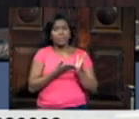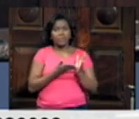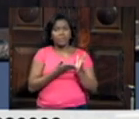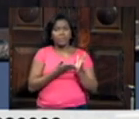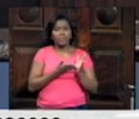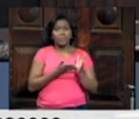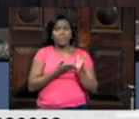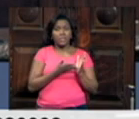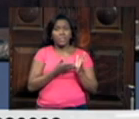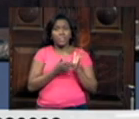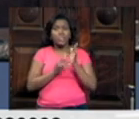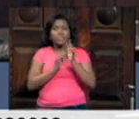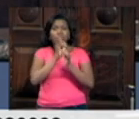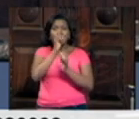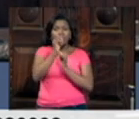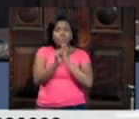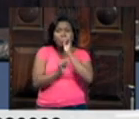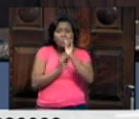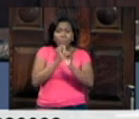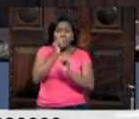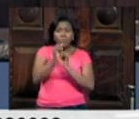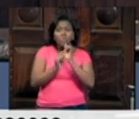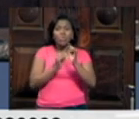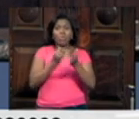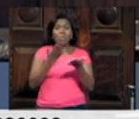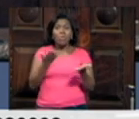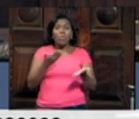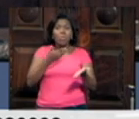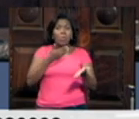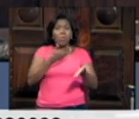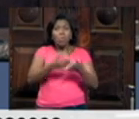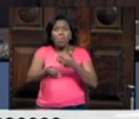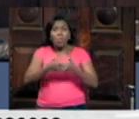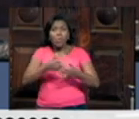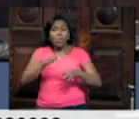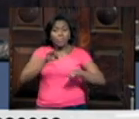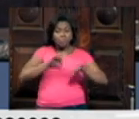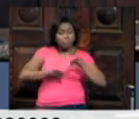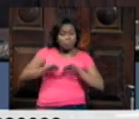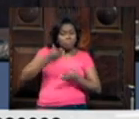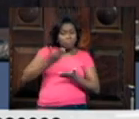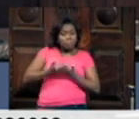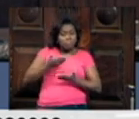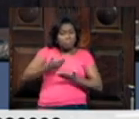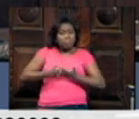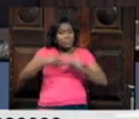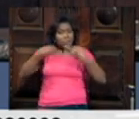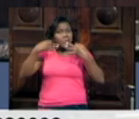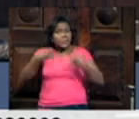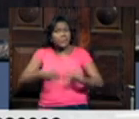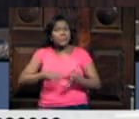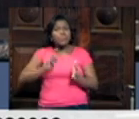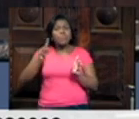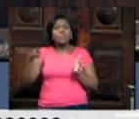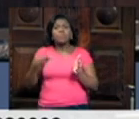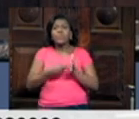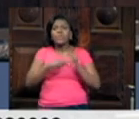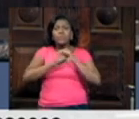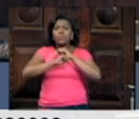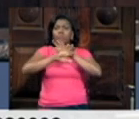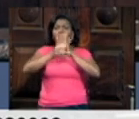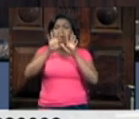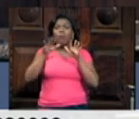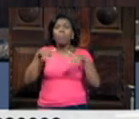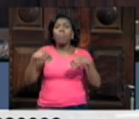as informações ou qualquer tipo de planejamento, definição de metas a serem